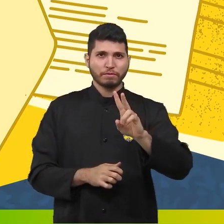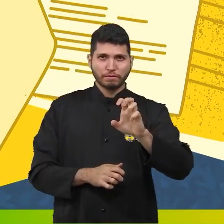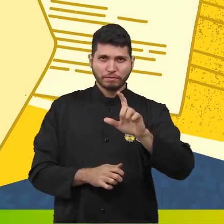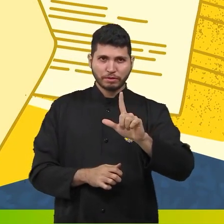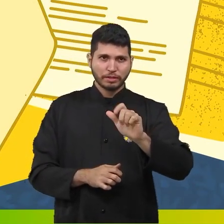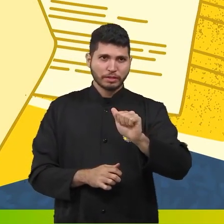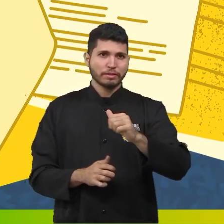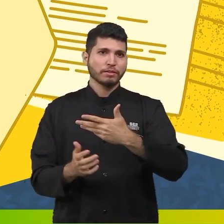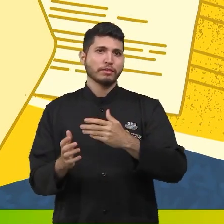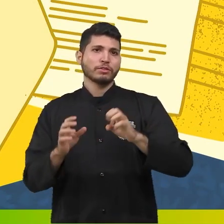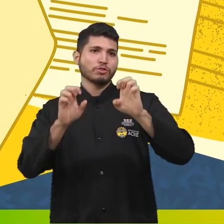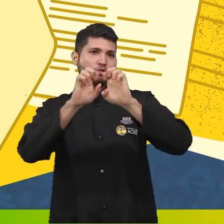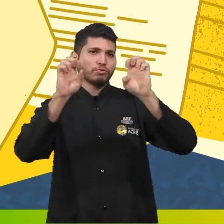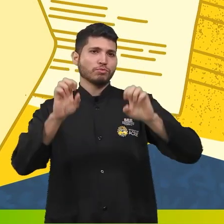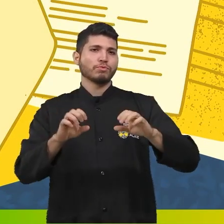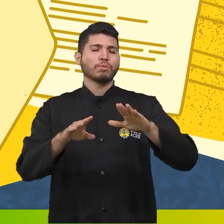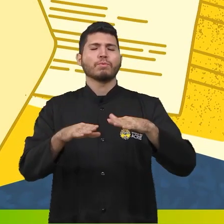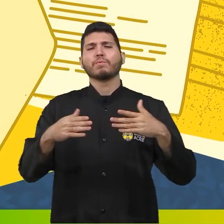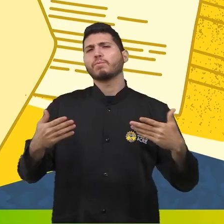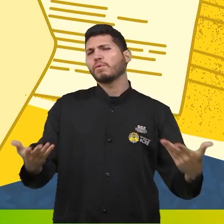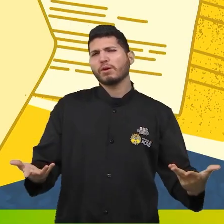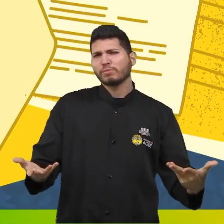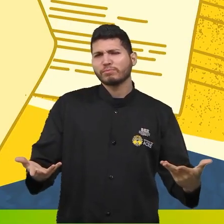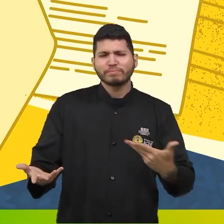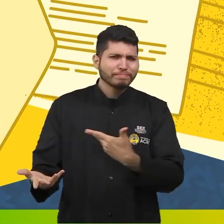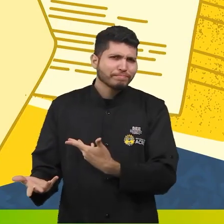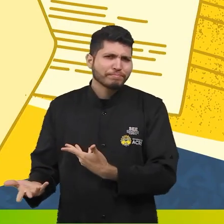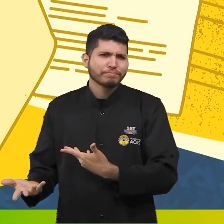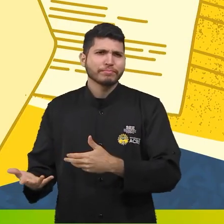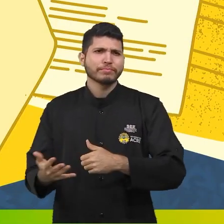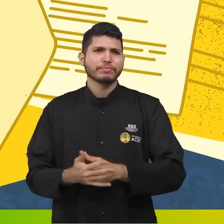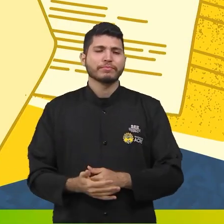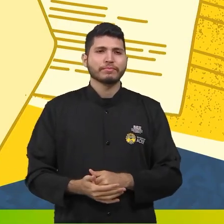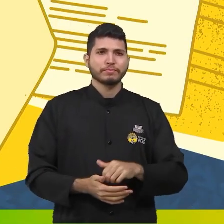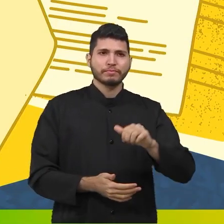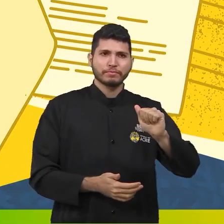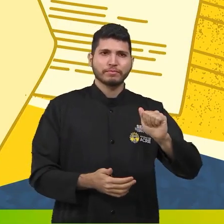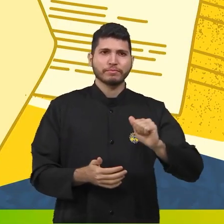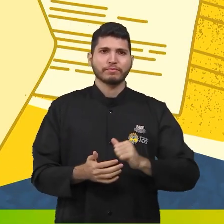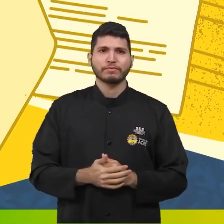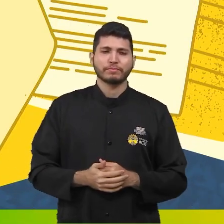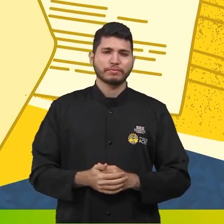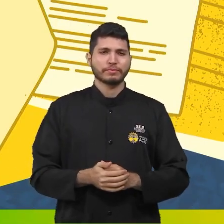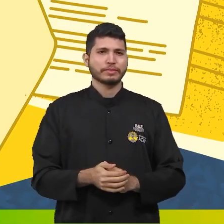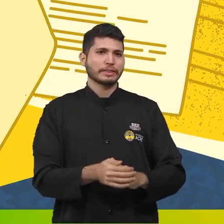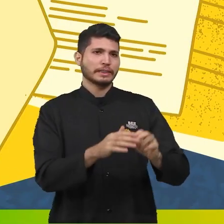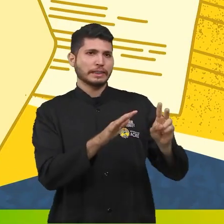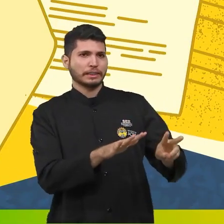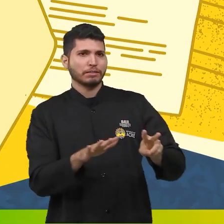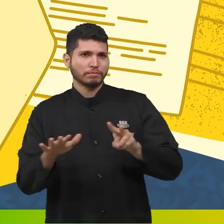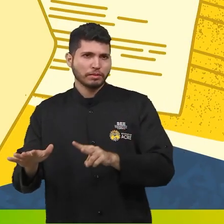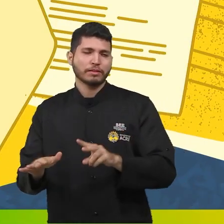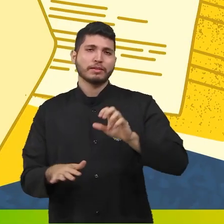de estruturas. Letra A, episódios semanais com histórias independentes.